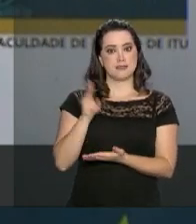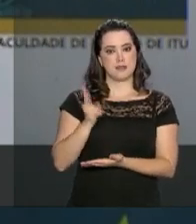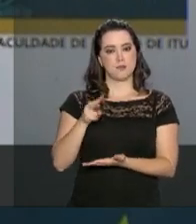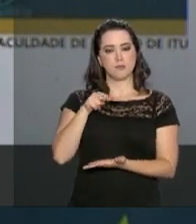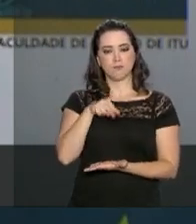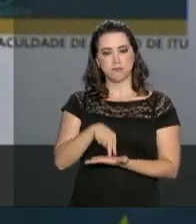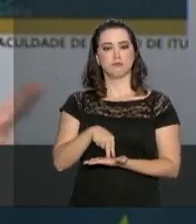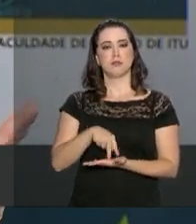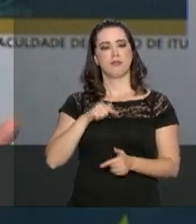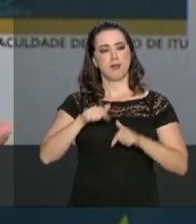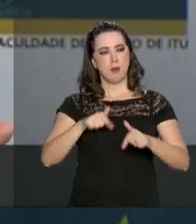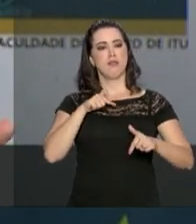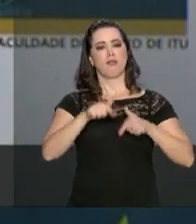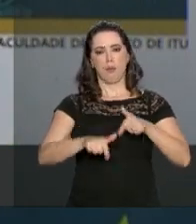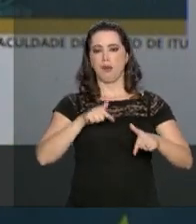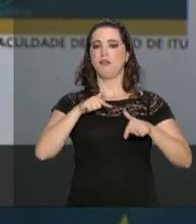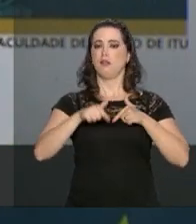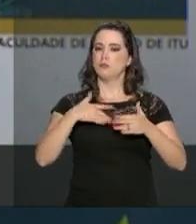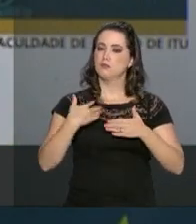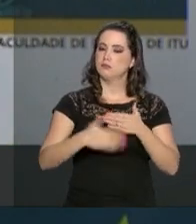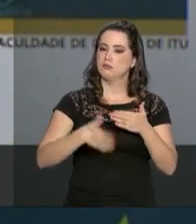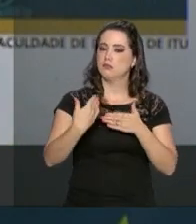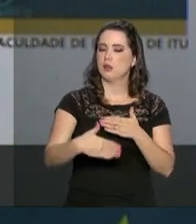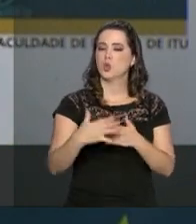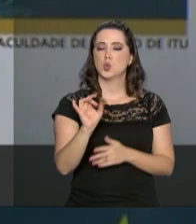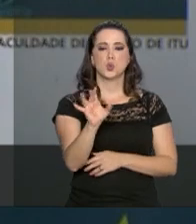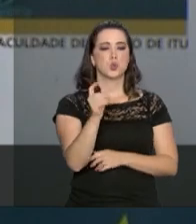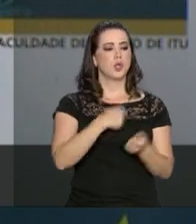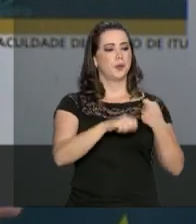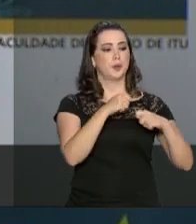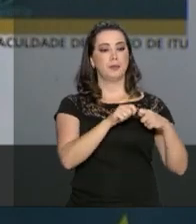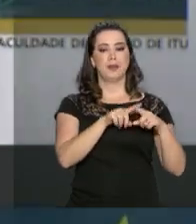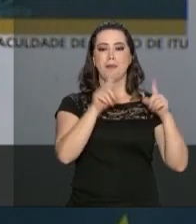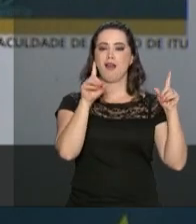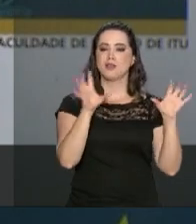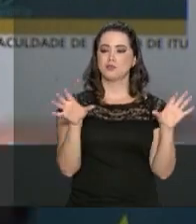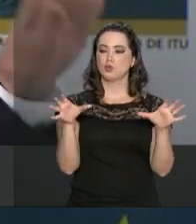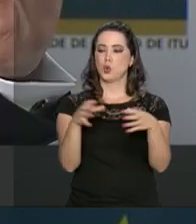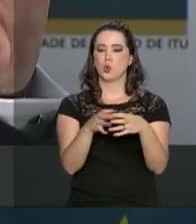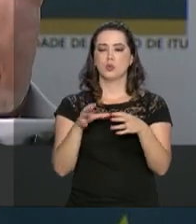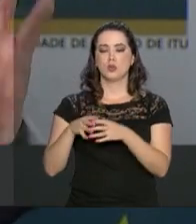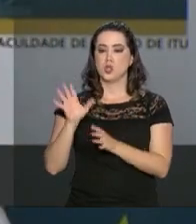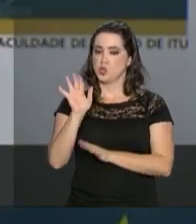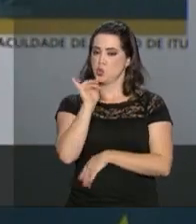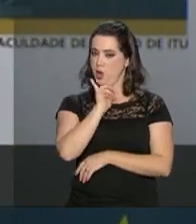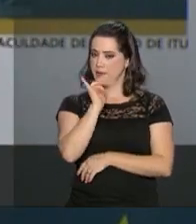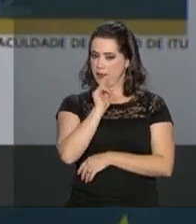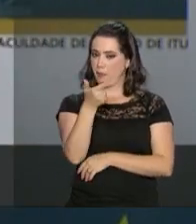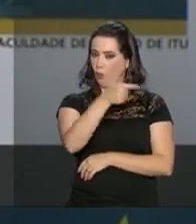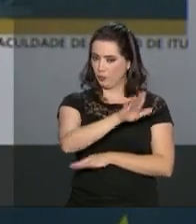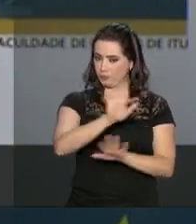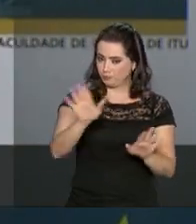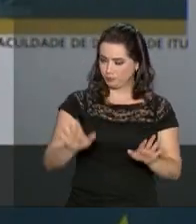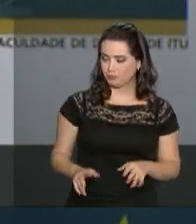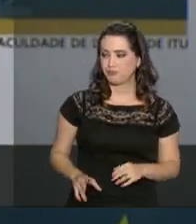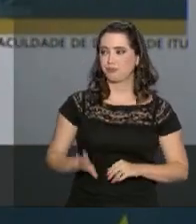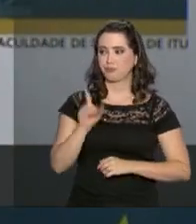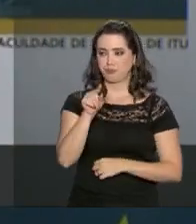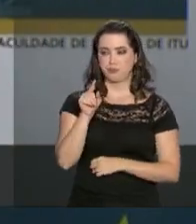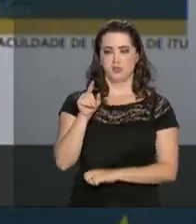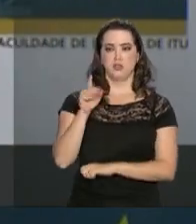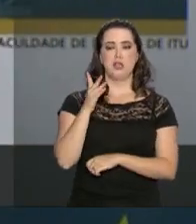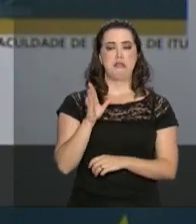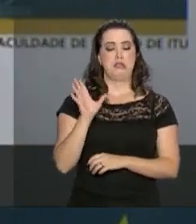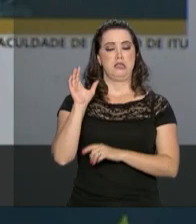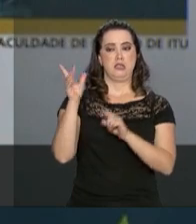a trabalhar. E, continuando a trabalhar, não ficamos apenas no plano econômico. Nós fomos, só para dar um exemplo, na questão do meio ambiente, por exemplo,